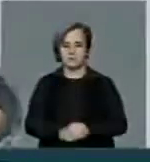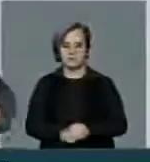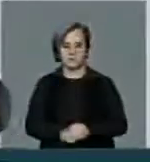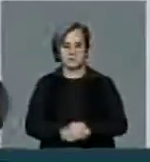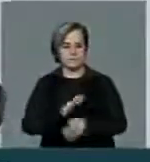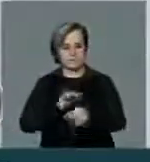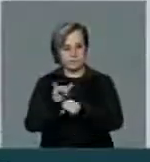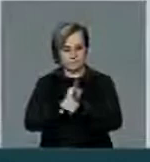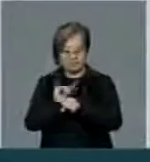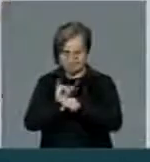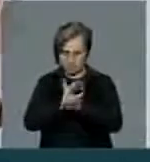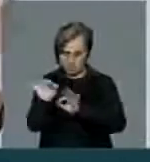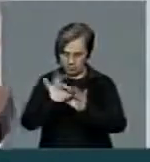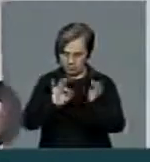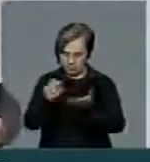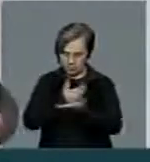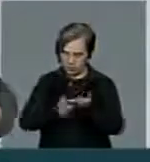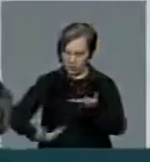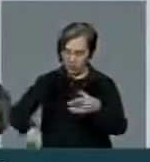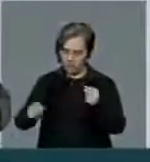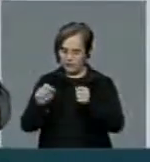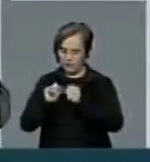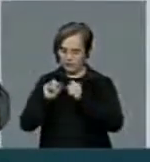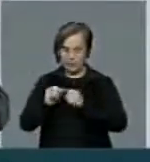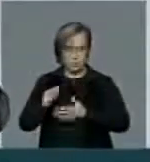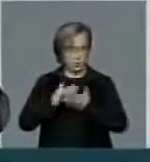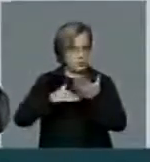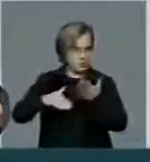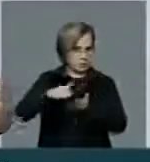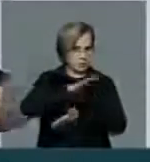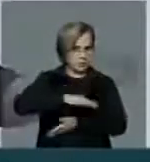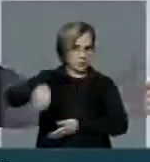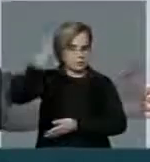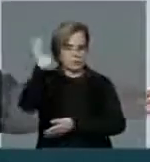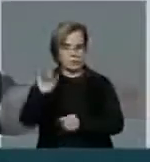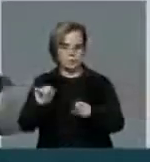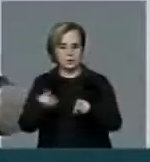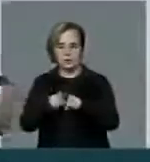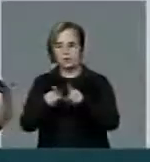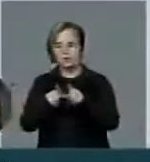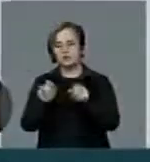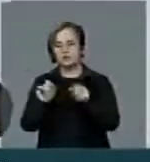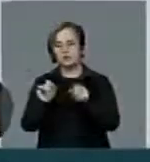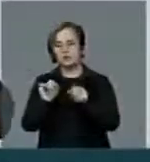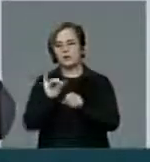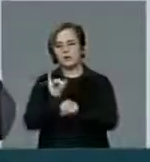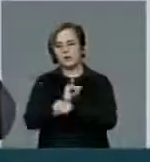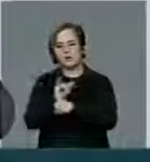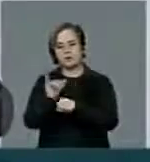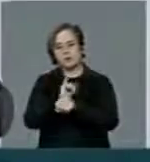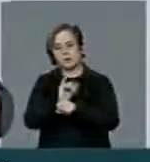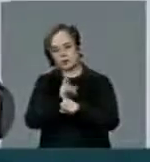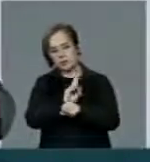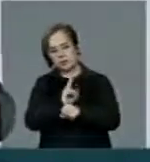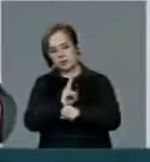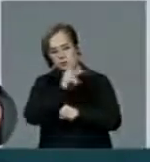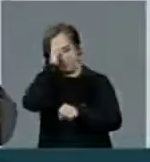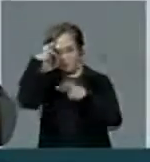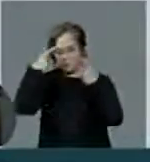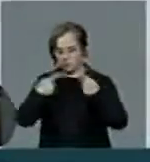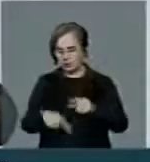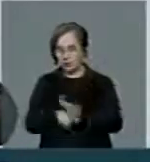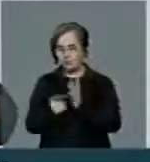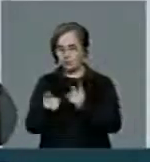estrutura de governança, que nós temos que montar isso para todo mundo, nós estamos fazendo a estratégia de gestão. Recursos humanos, institucionais